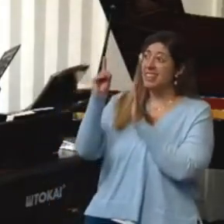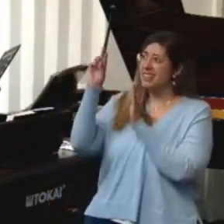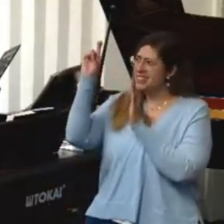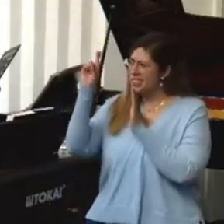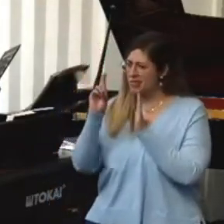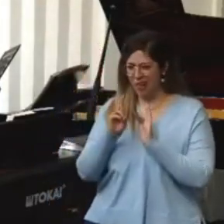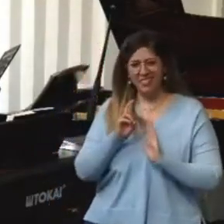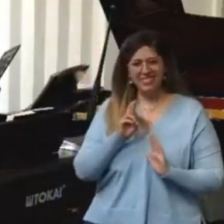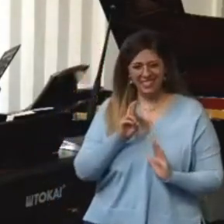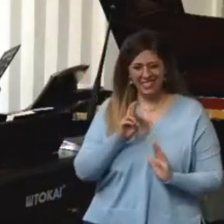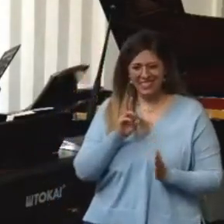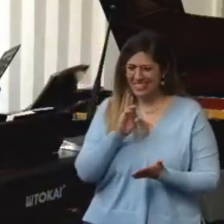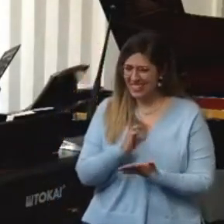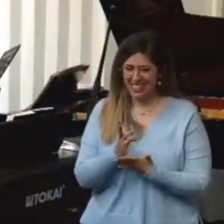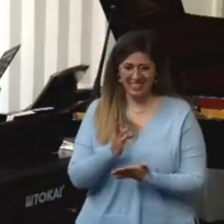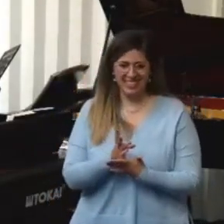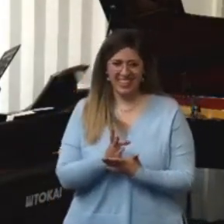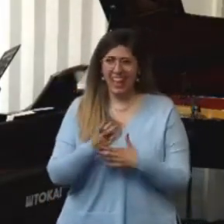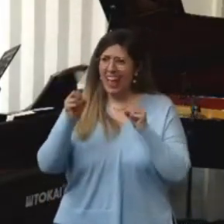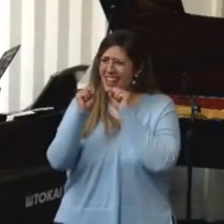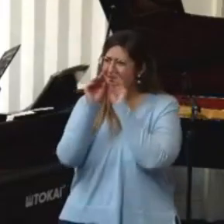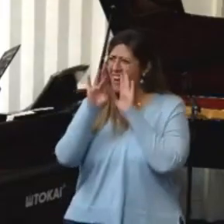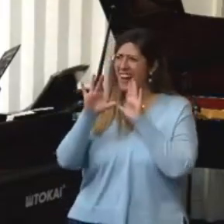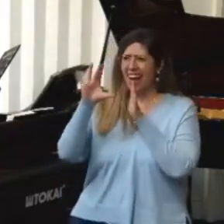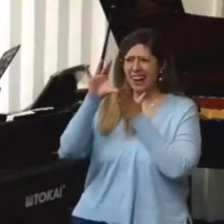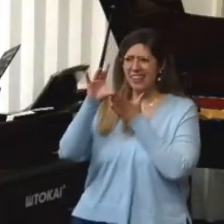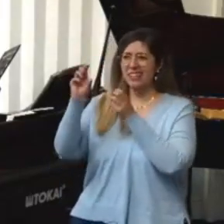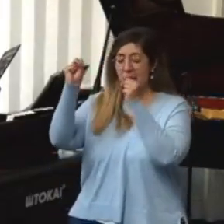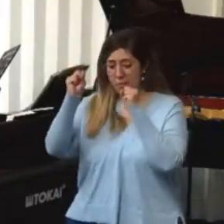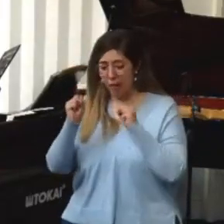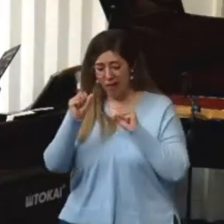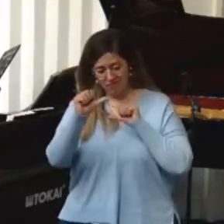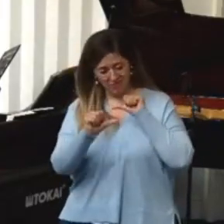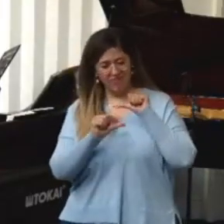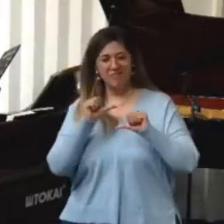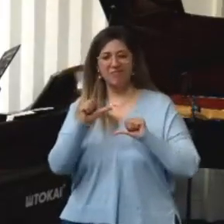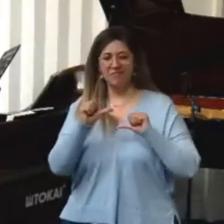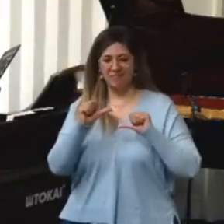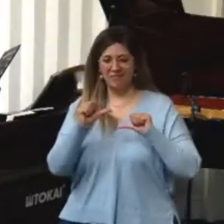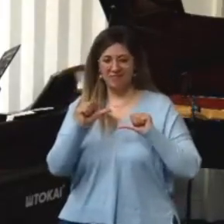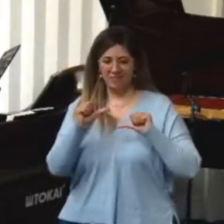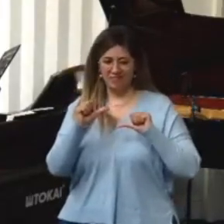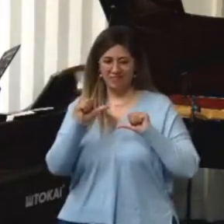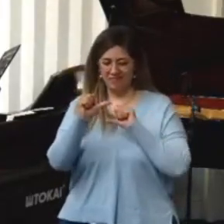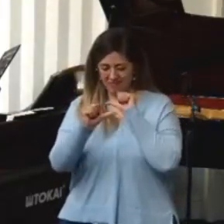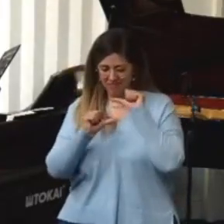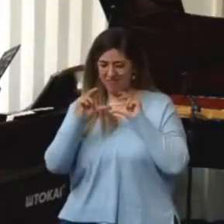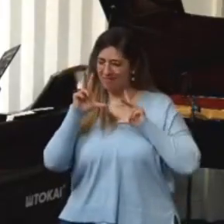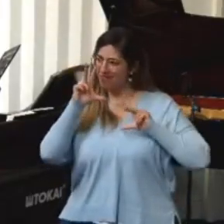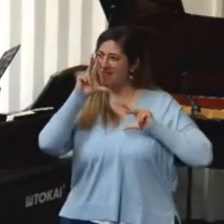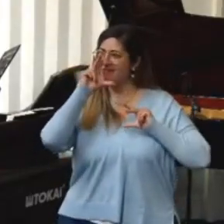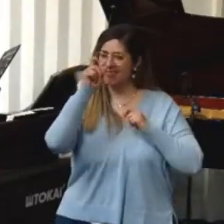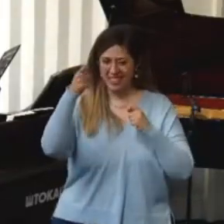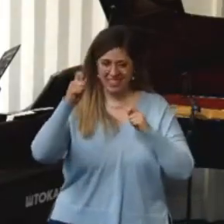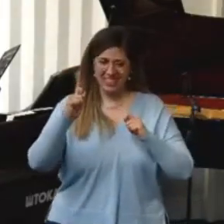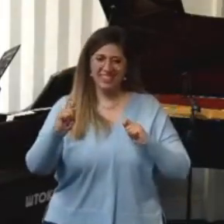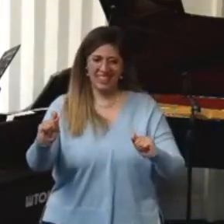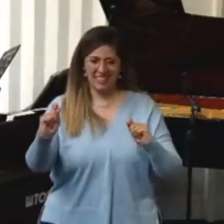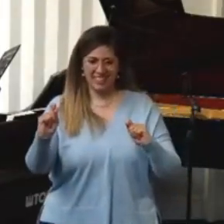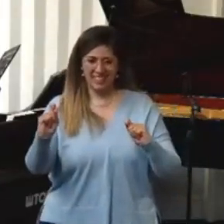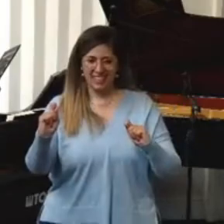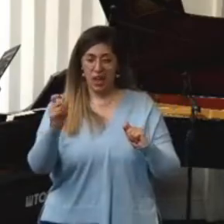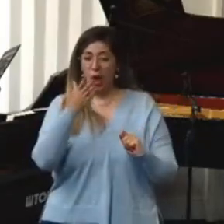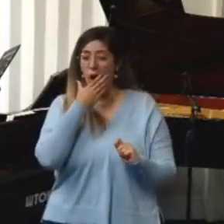pode, para a sua glória, para o seu poder, restabelecer a condição, restabelecer a força.